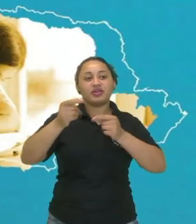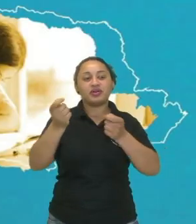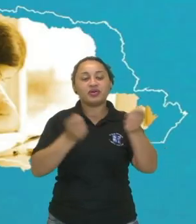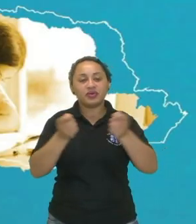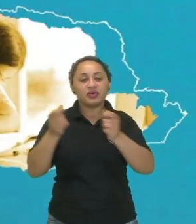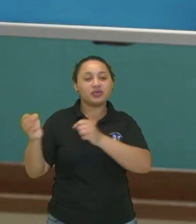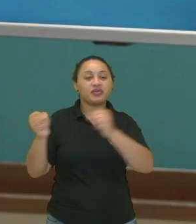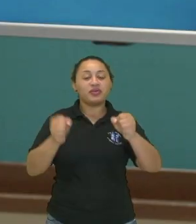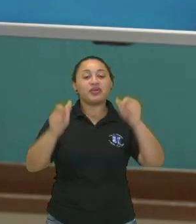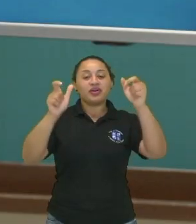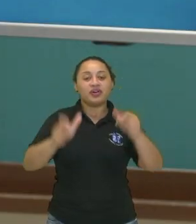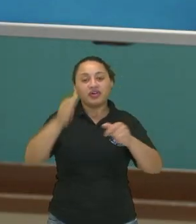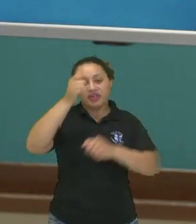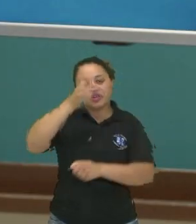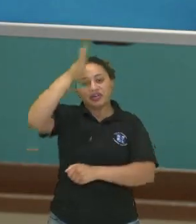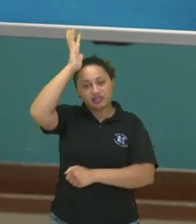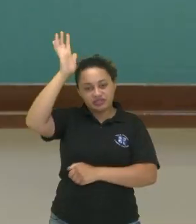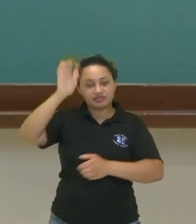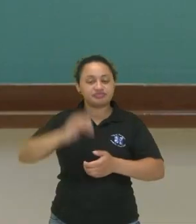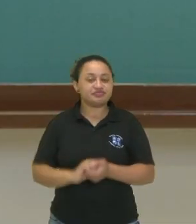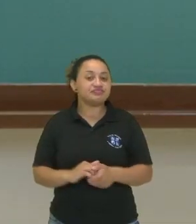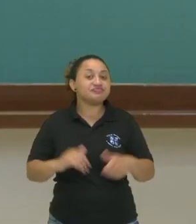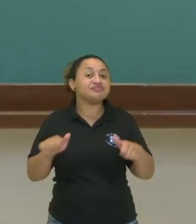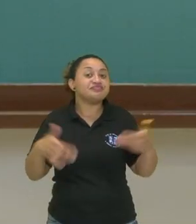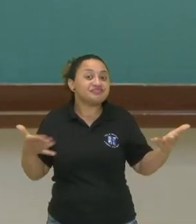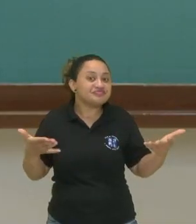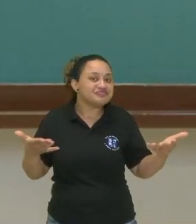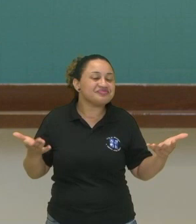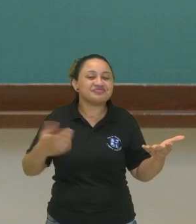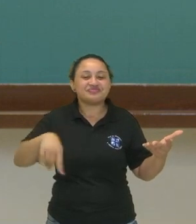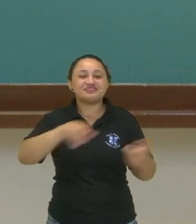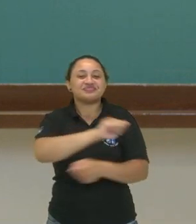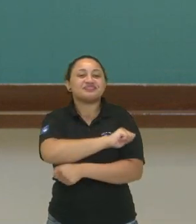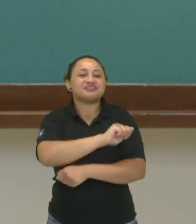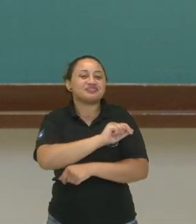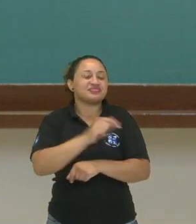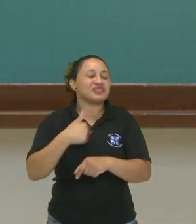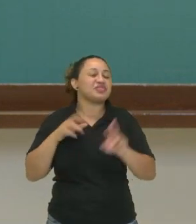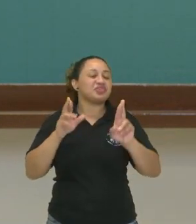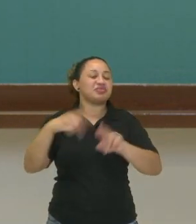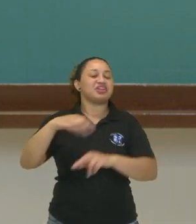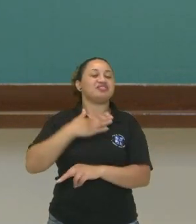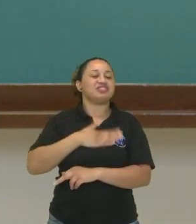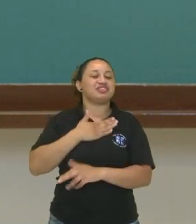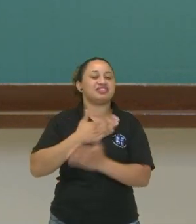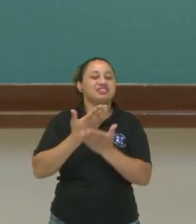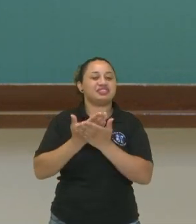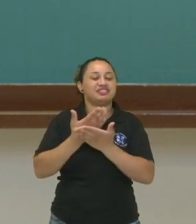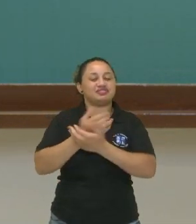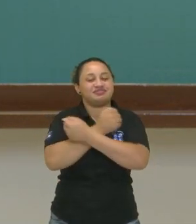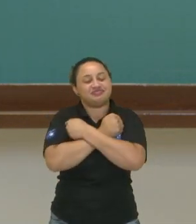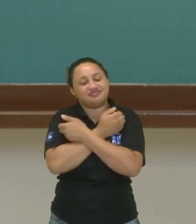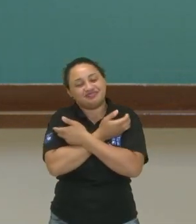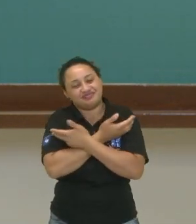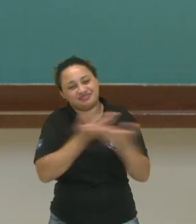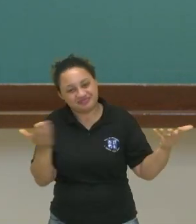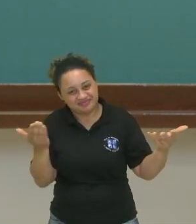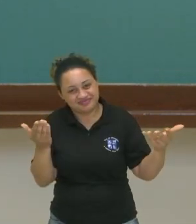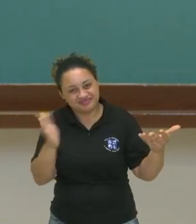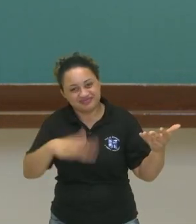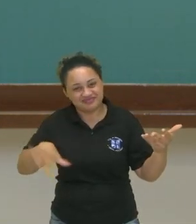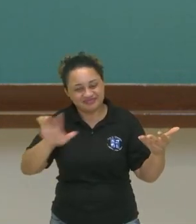o poder de Roma. Galerinha do sexto ano, espero que vocês tenham gostado. Abraço a